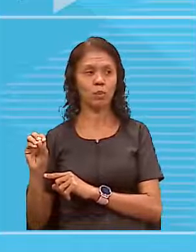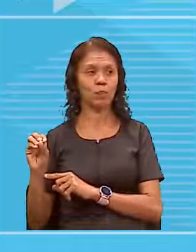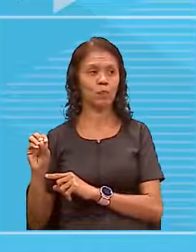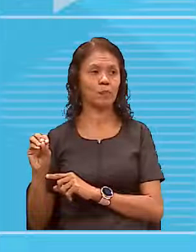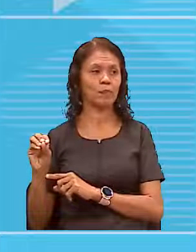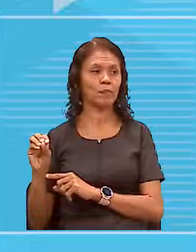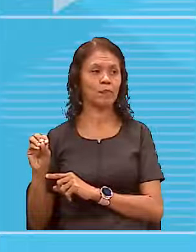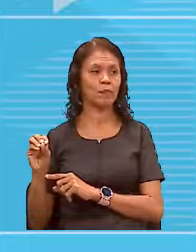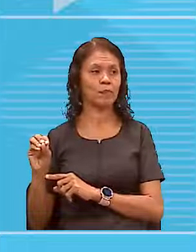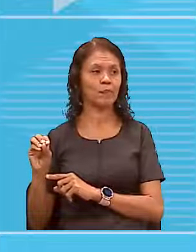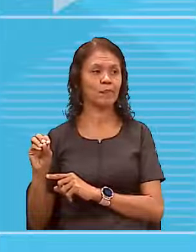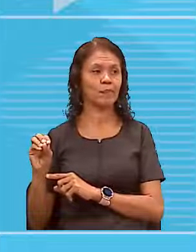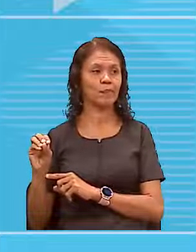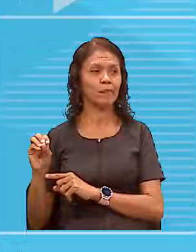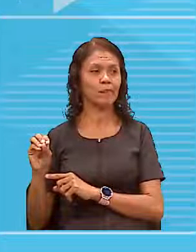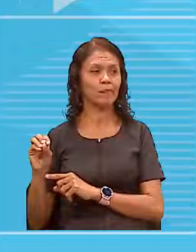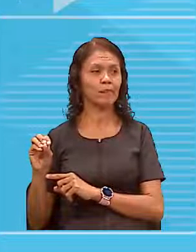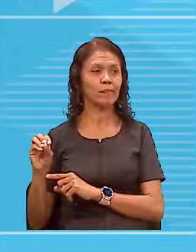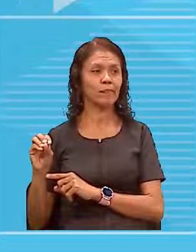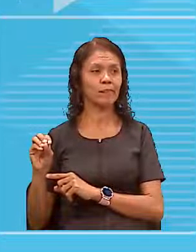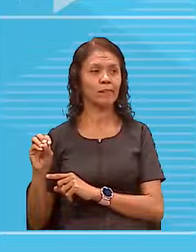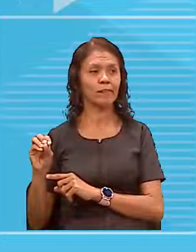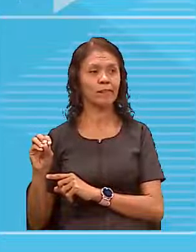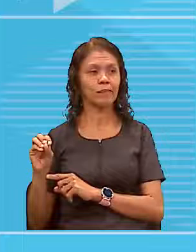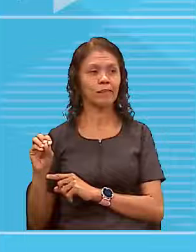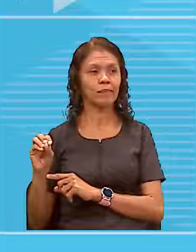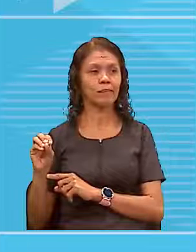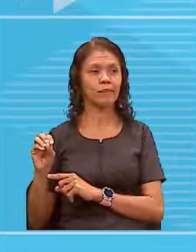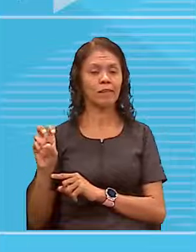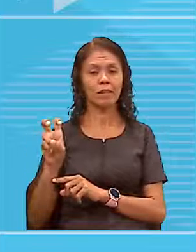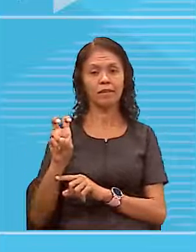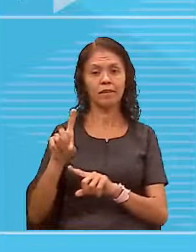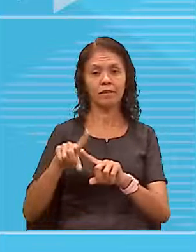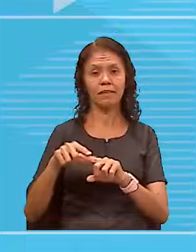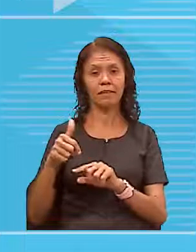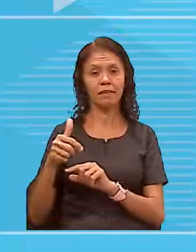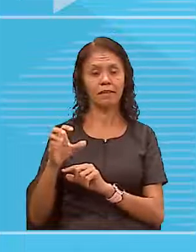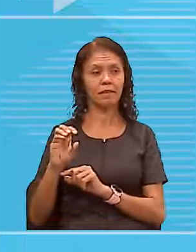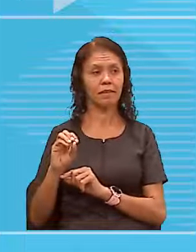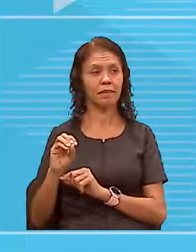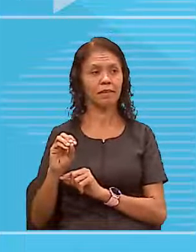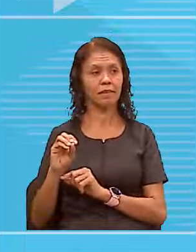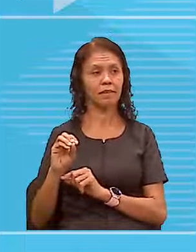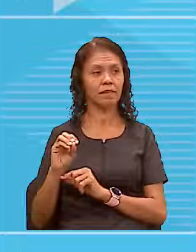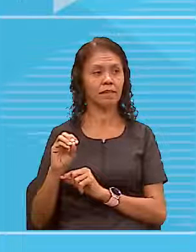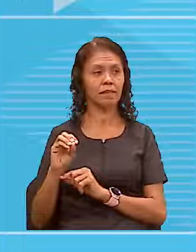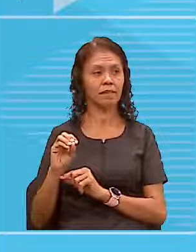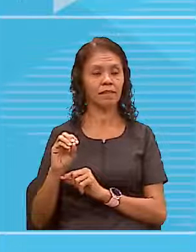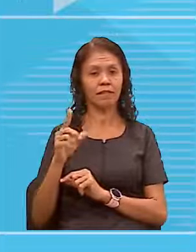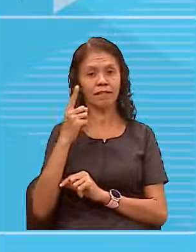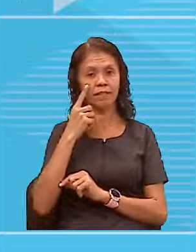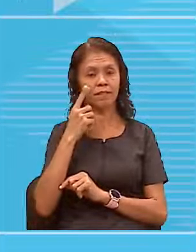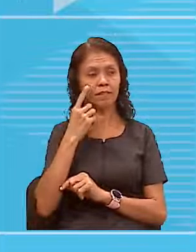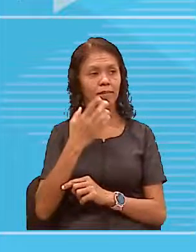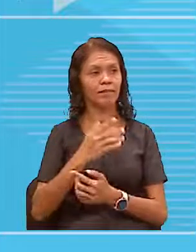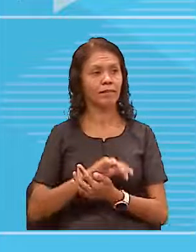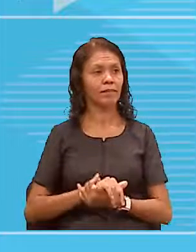5, né? 5 vezes 10, ó. 5 vezes 10. Tá aí.